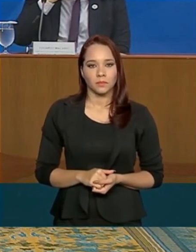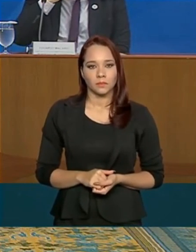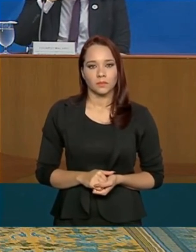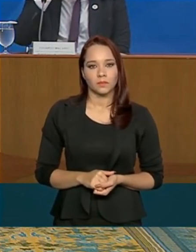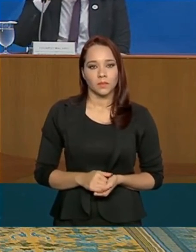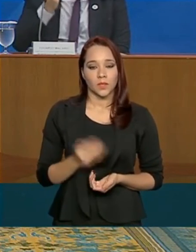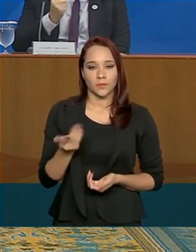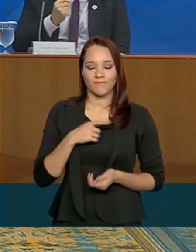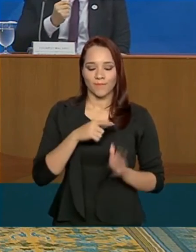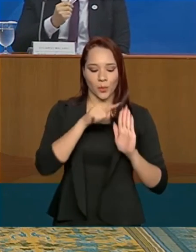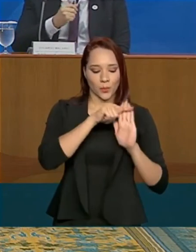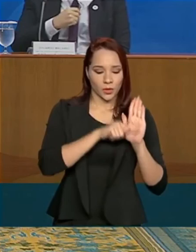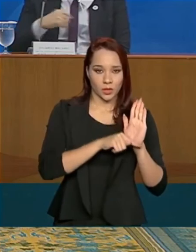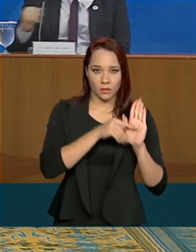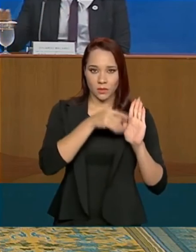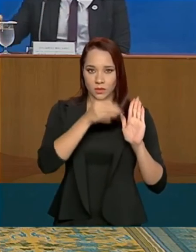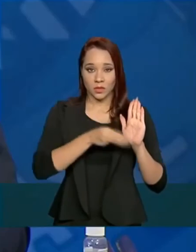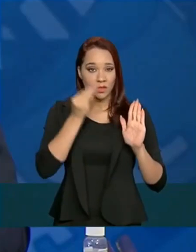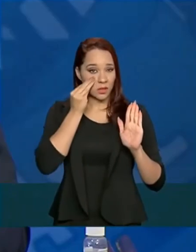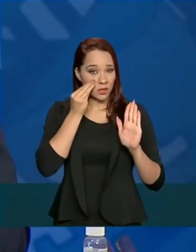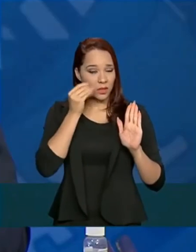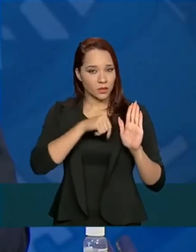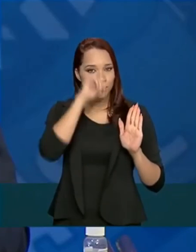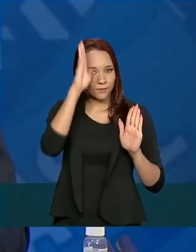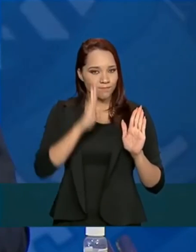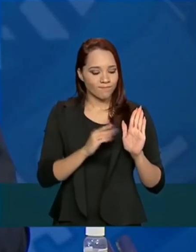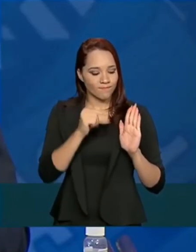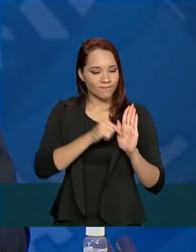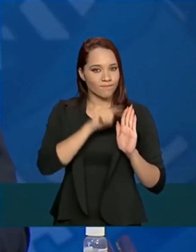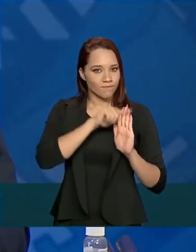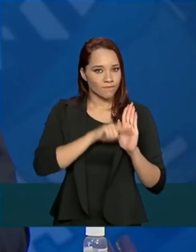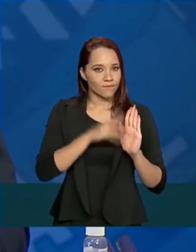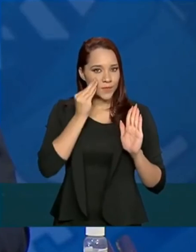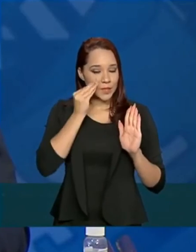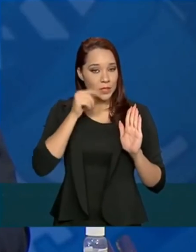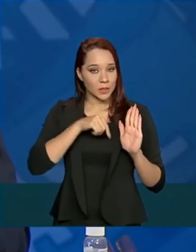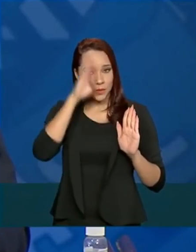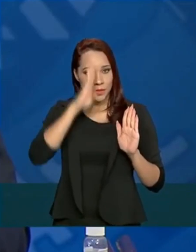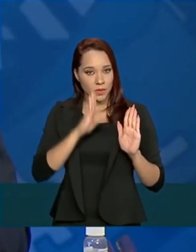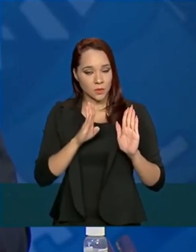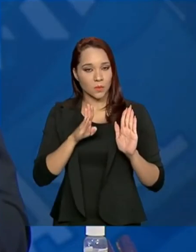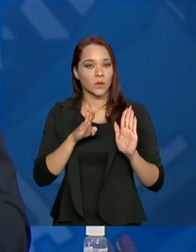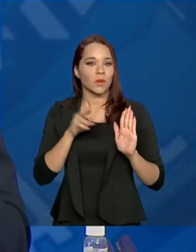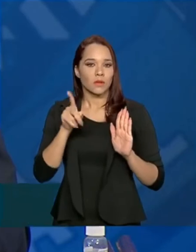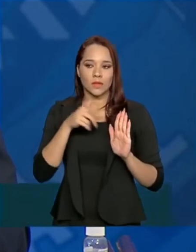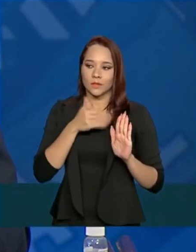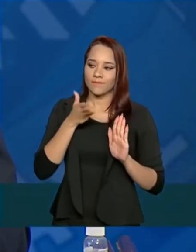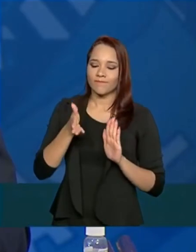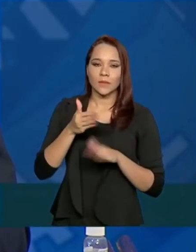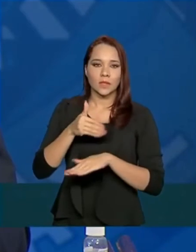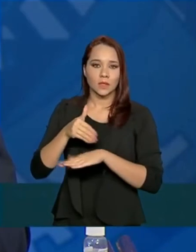nós temos um programa de testagem no Brasil, né? Esse programa de testagem no Brasil, quando nós chegamos na